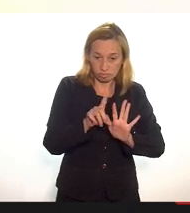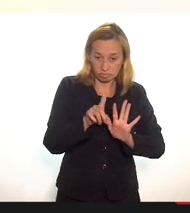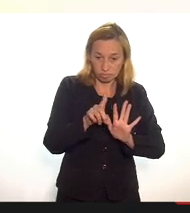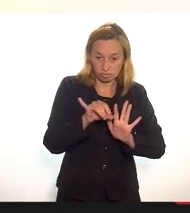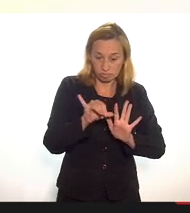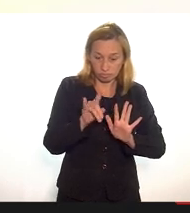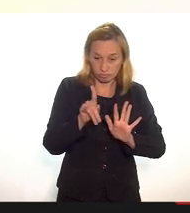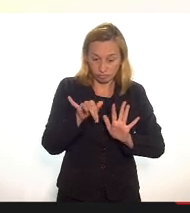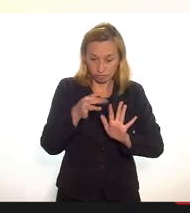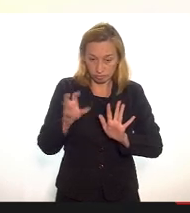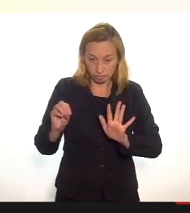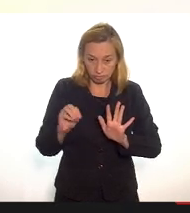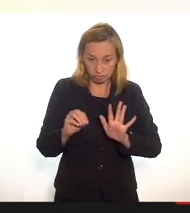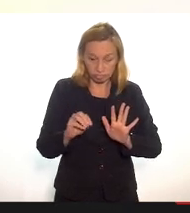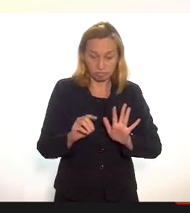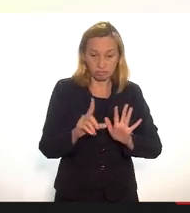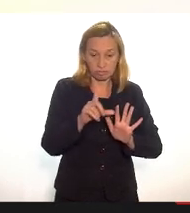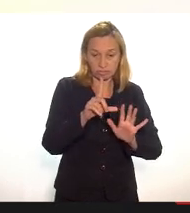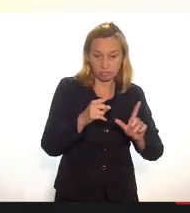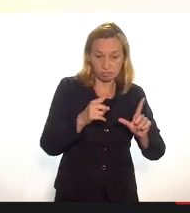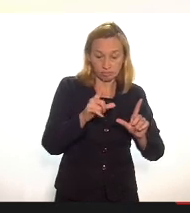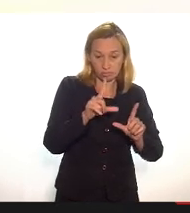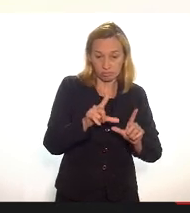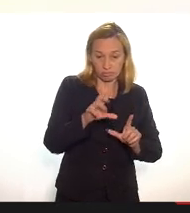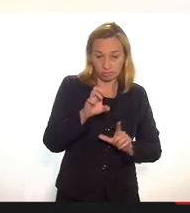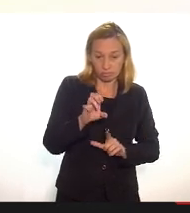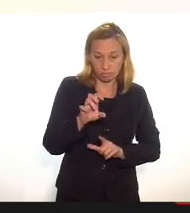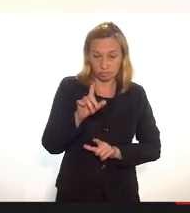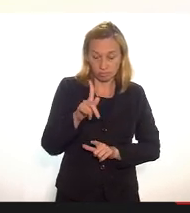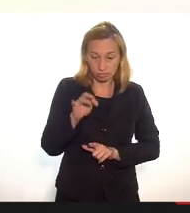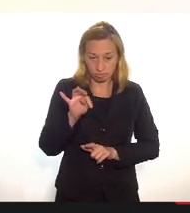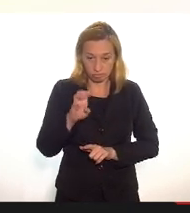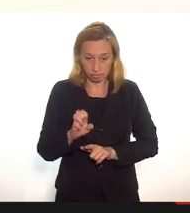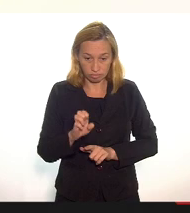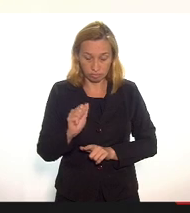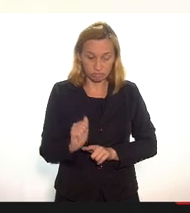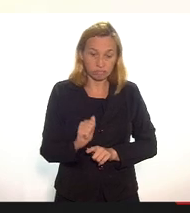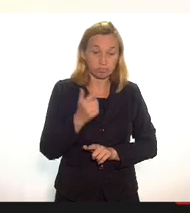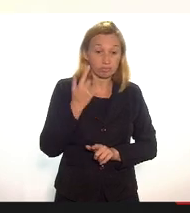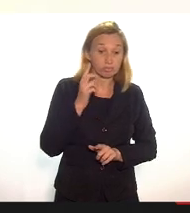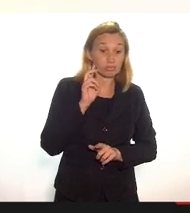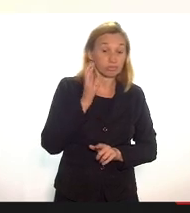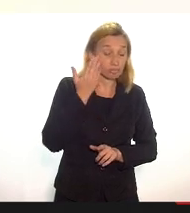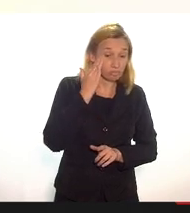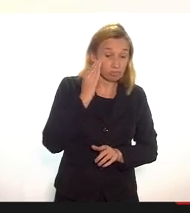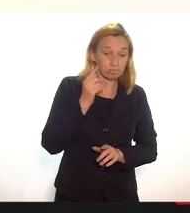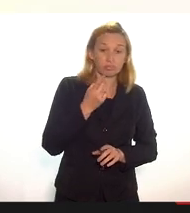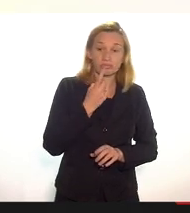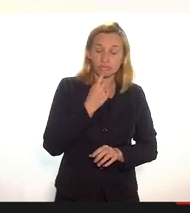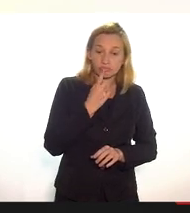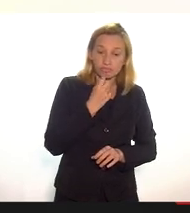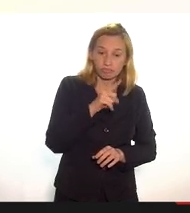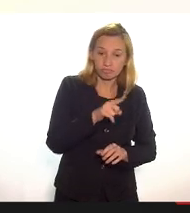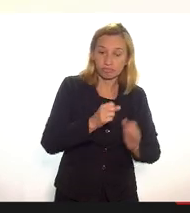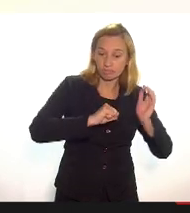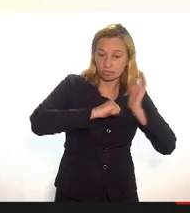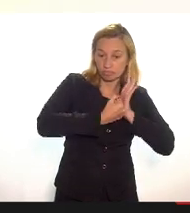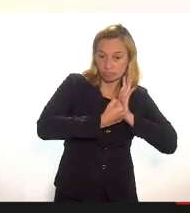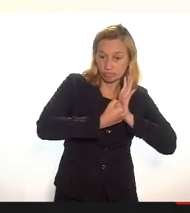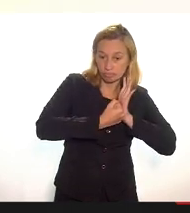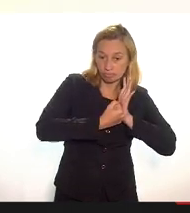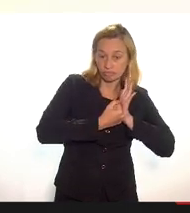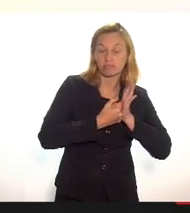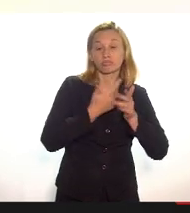legenda. E muitas vezes a gente entende ali que os leitos que estão em vermelho, que constam como bloqueados, eles realmente têm